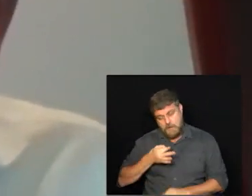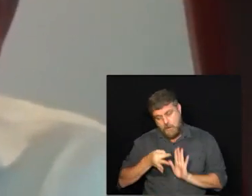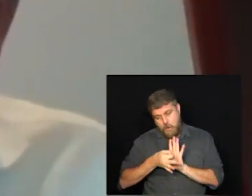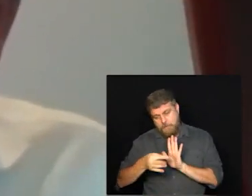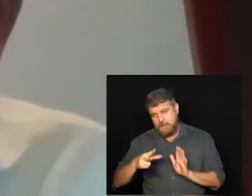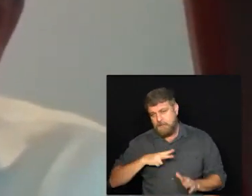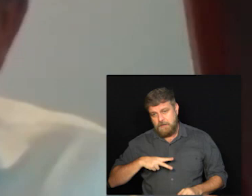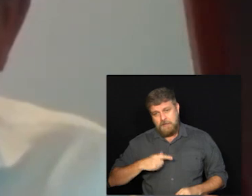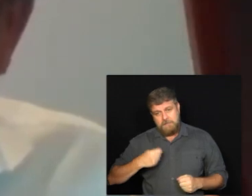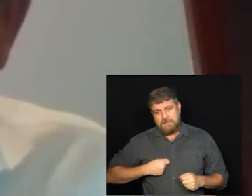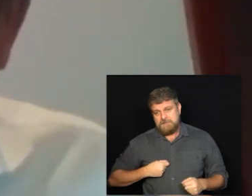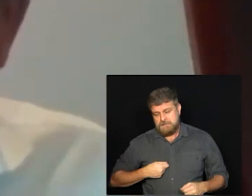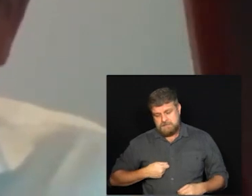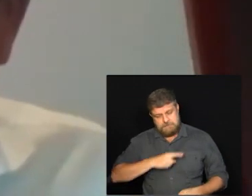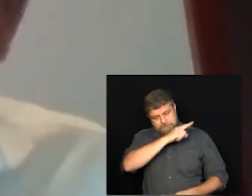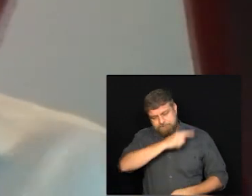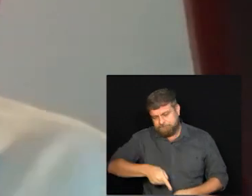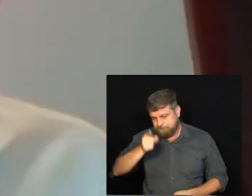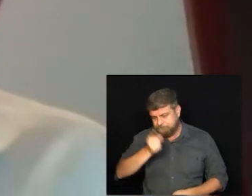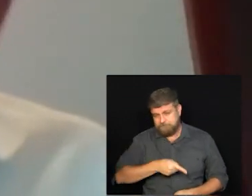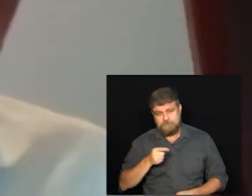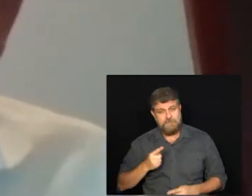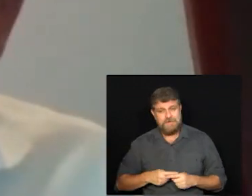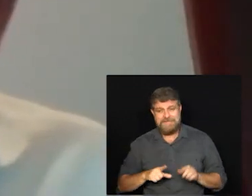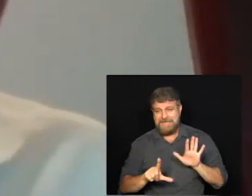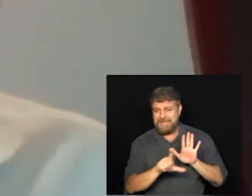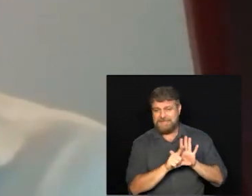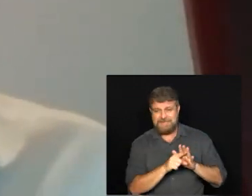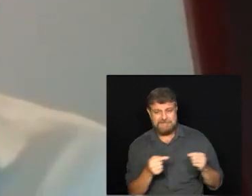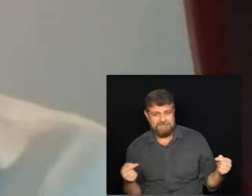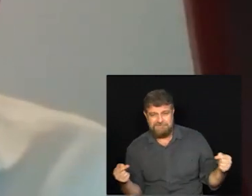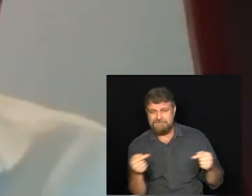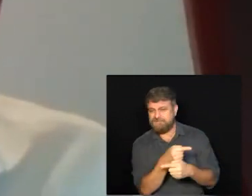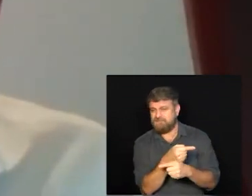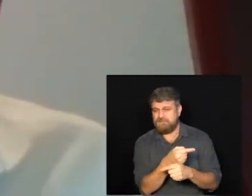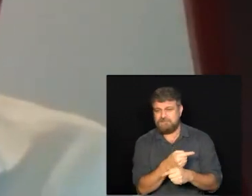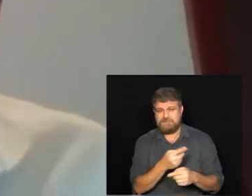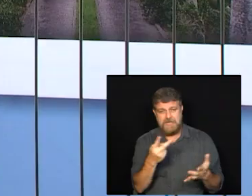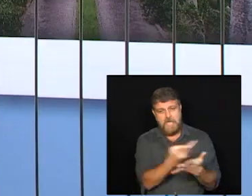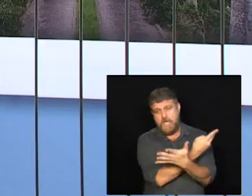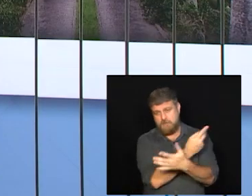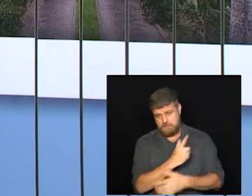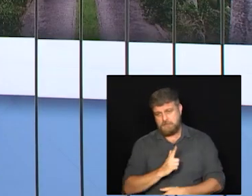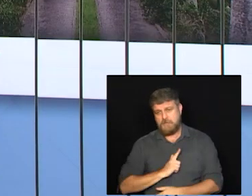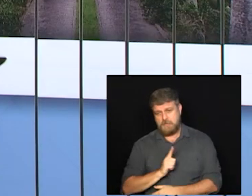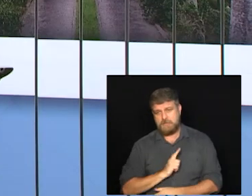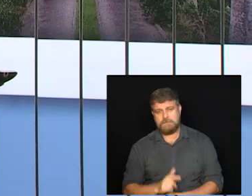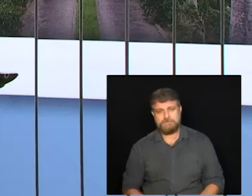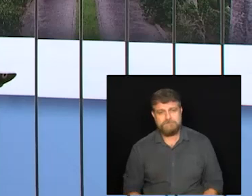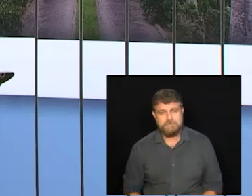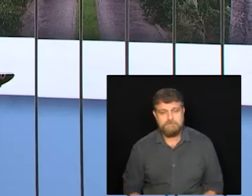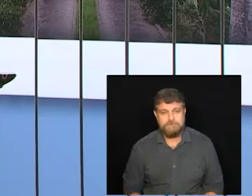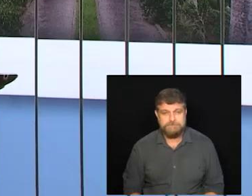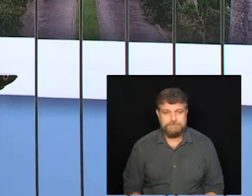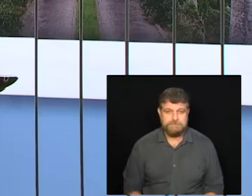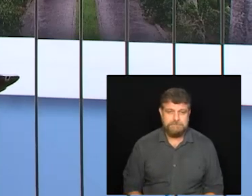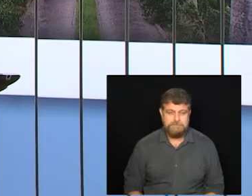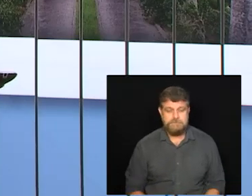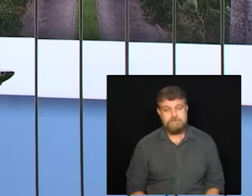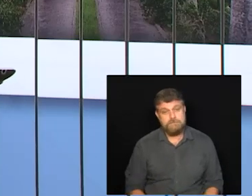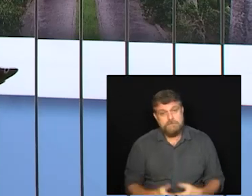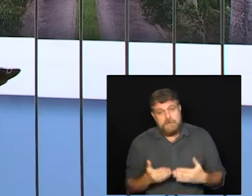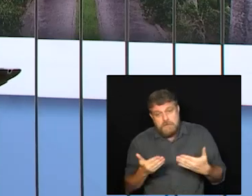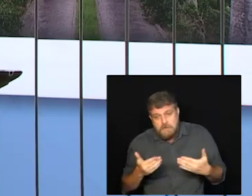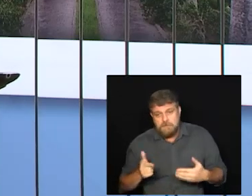pode prosperar porque ele padece dessa ilegalidade flagrante. E apesar